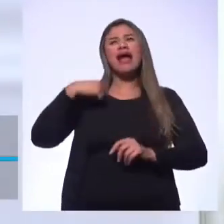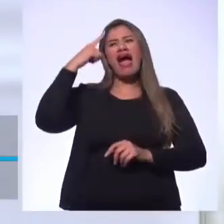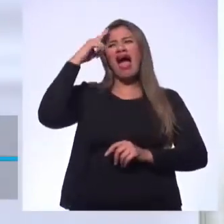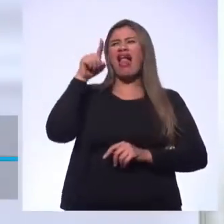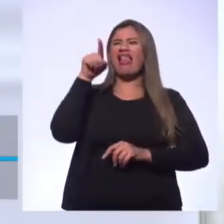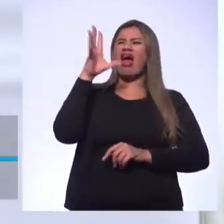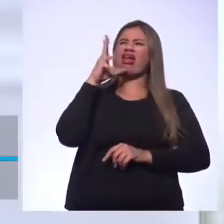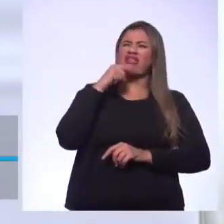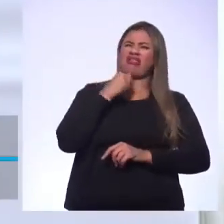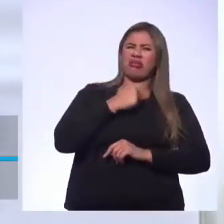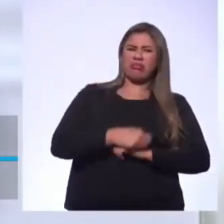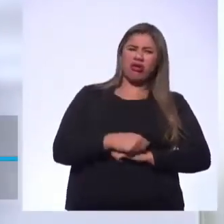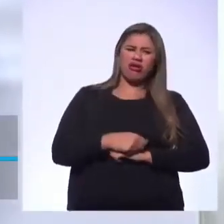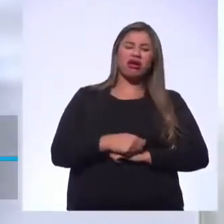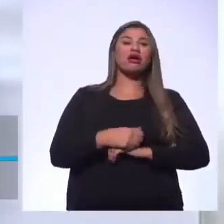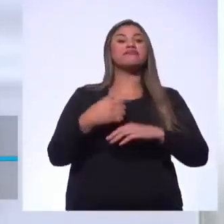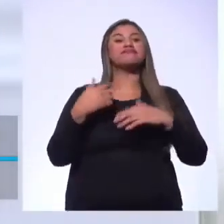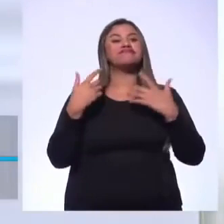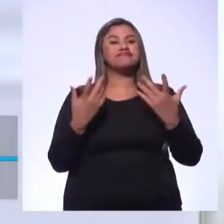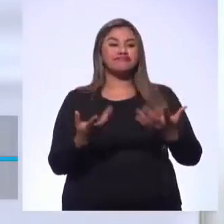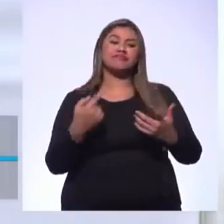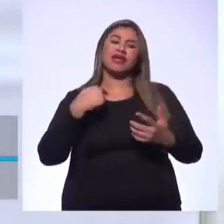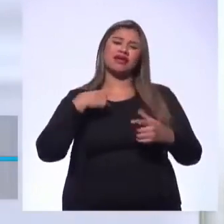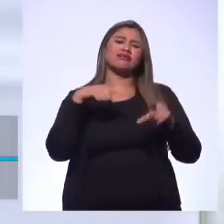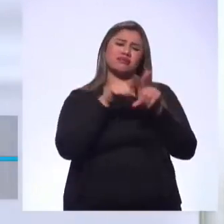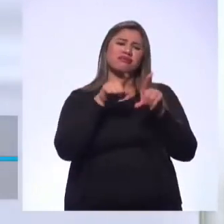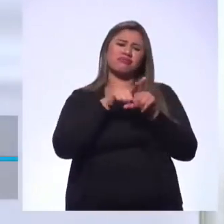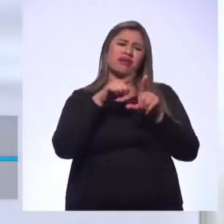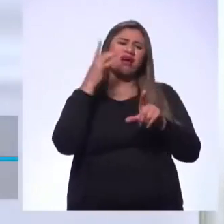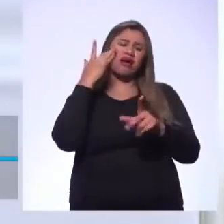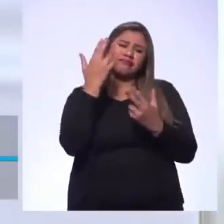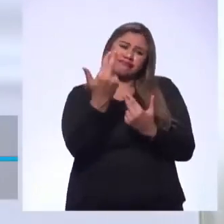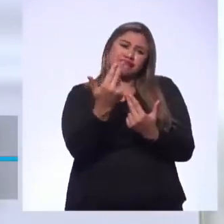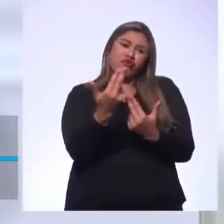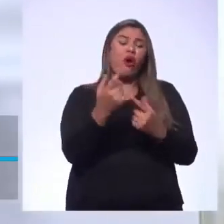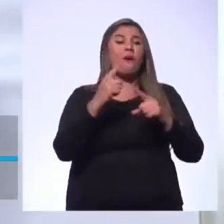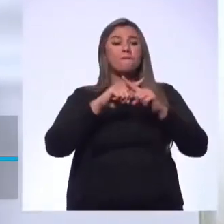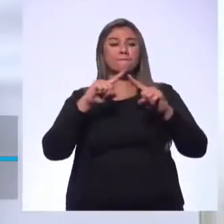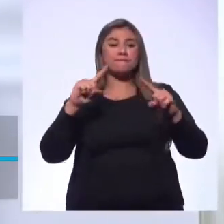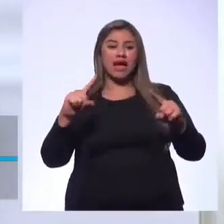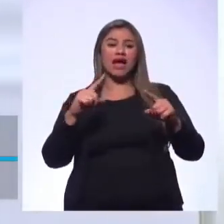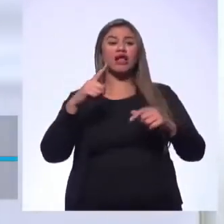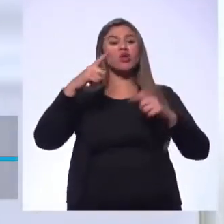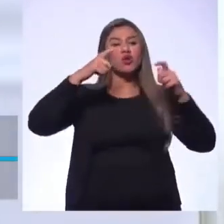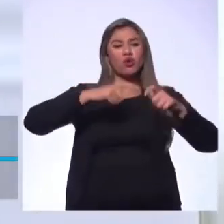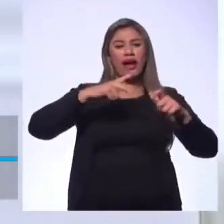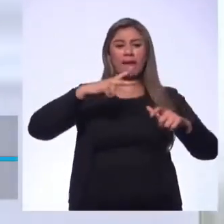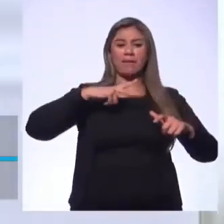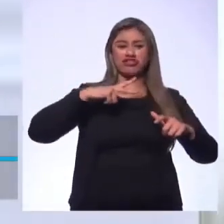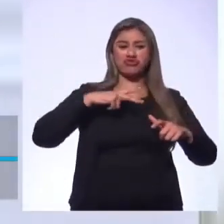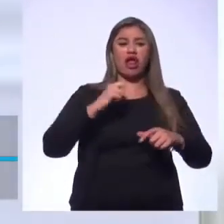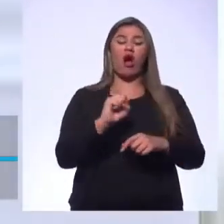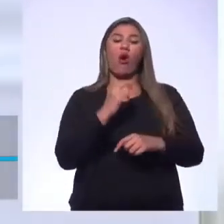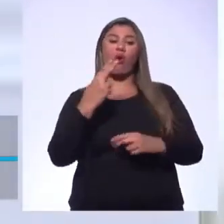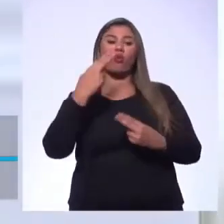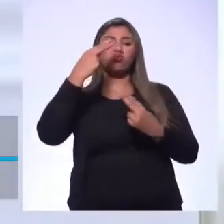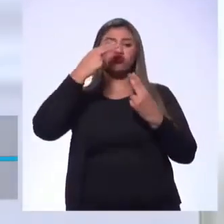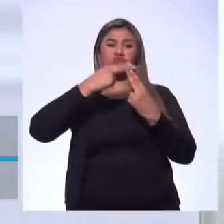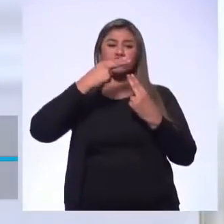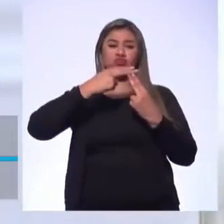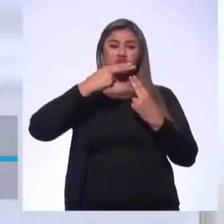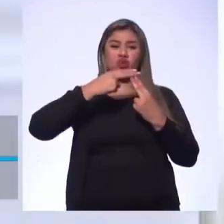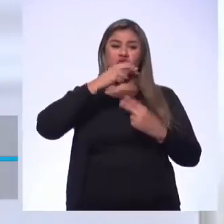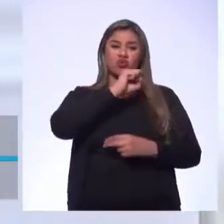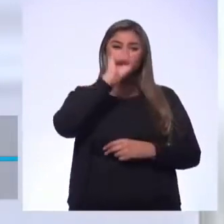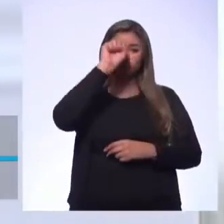atendido no SUS, como já fui mal atendido no SUS, e já fui muito bem atendido em hospital particular, e já fui mal atendido em hospital particular também. Então isso é besteira. Então se você